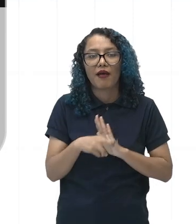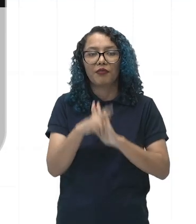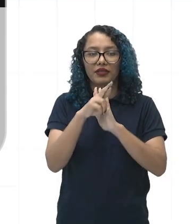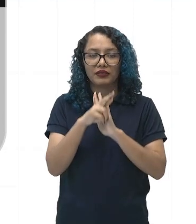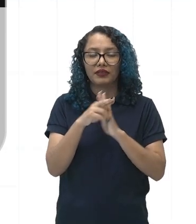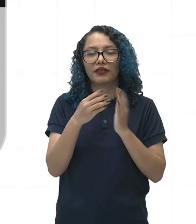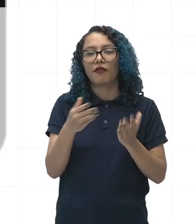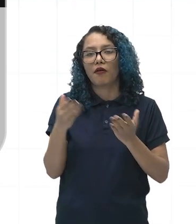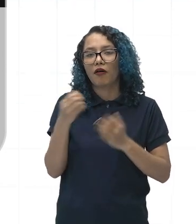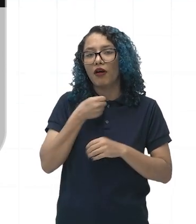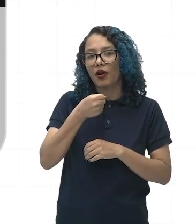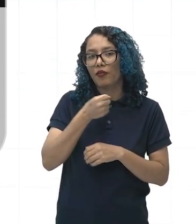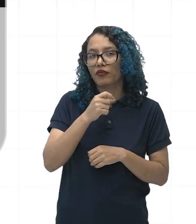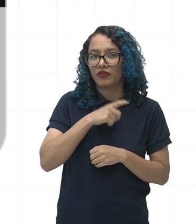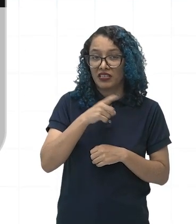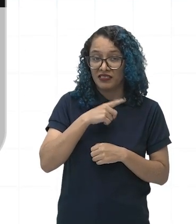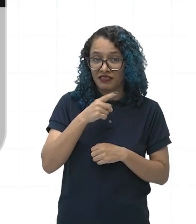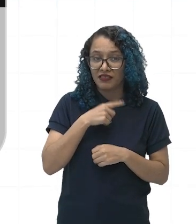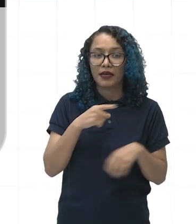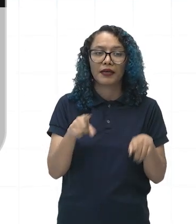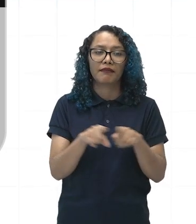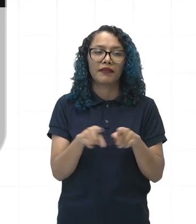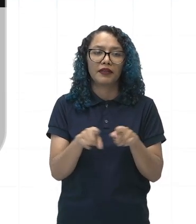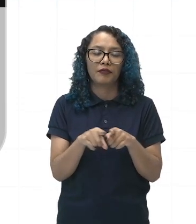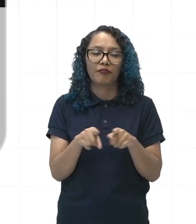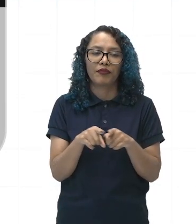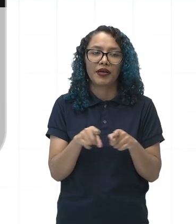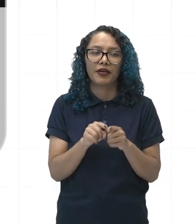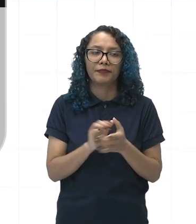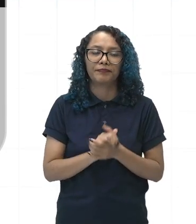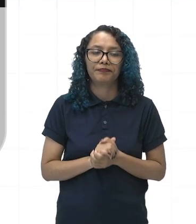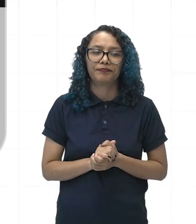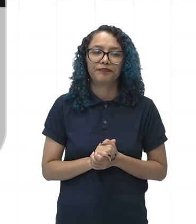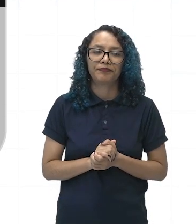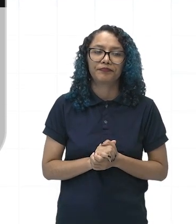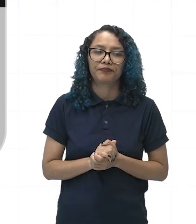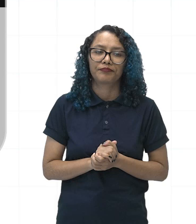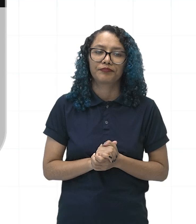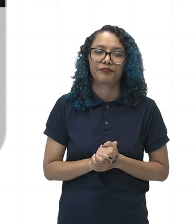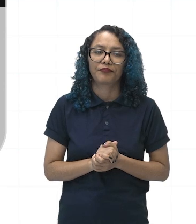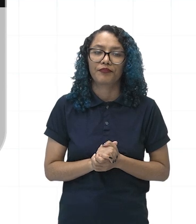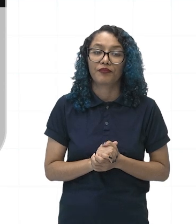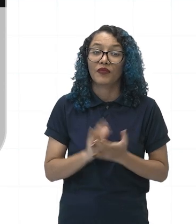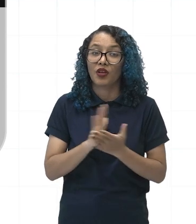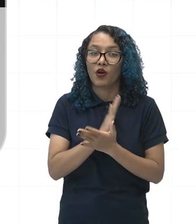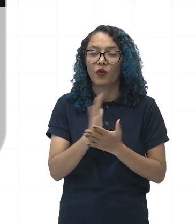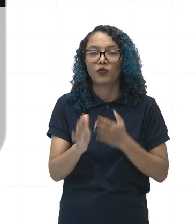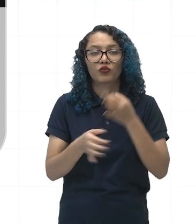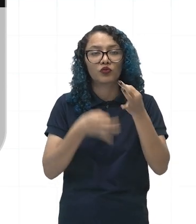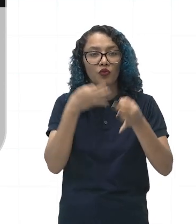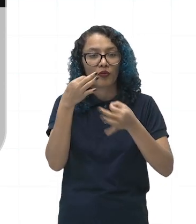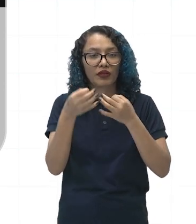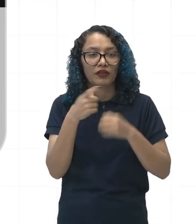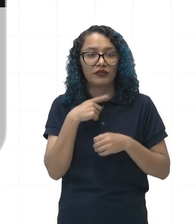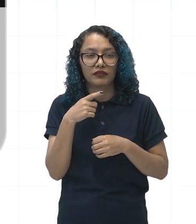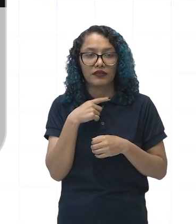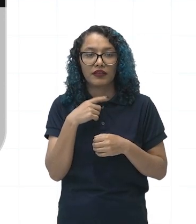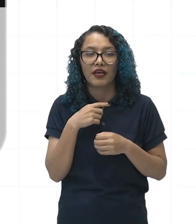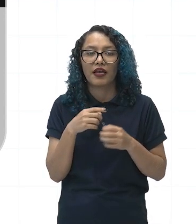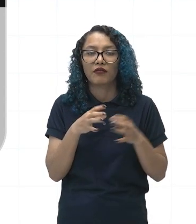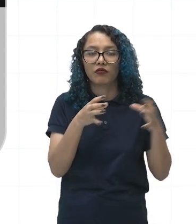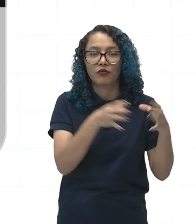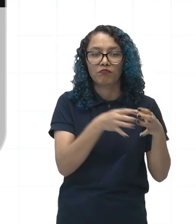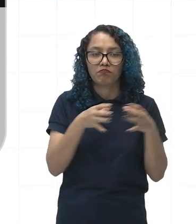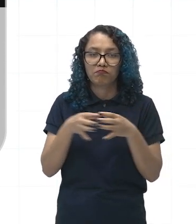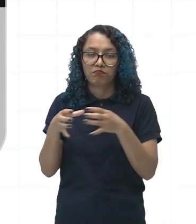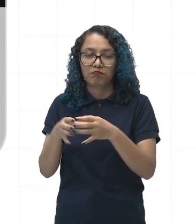temos reportagens, aí a gente vai observar aí comentários que são divididos em seções, como, por exemplo, cultura